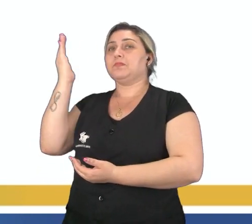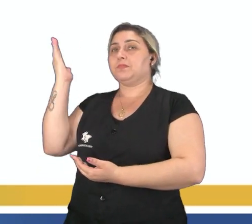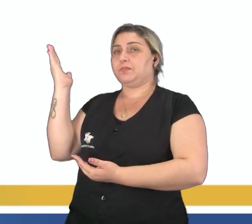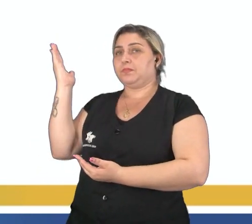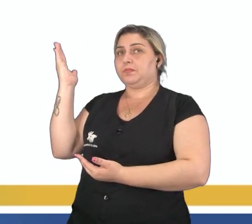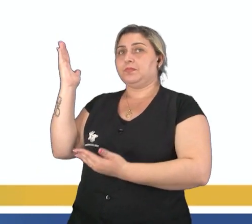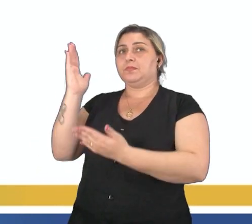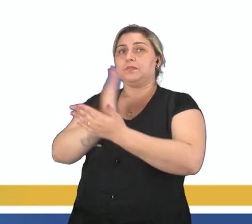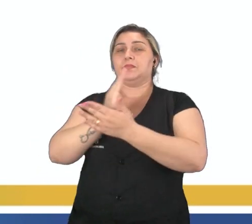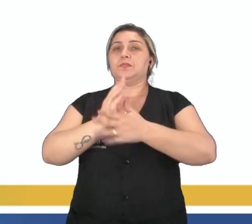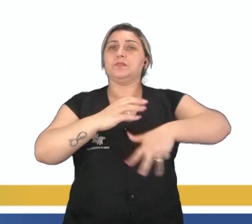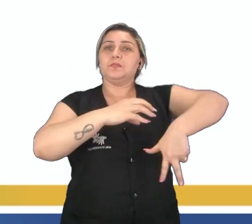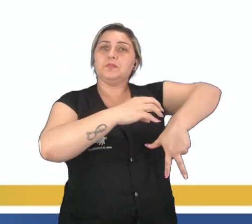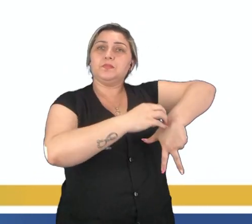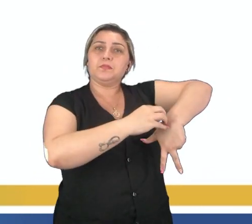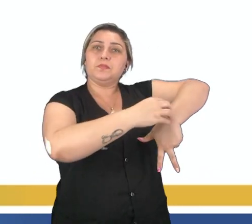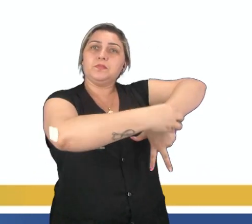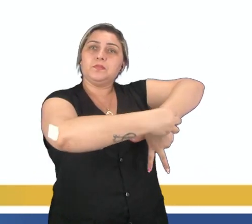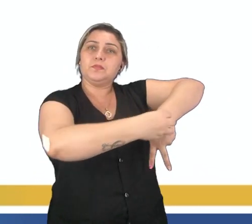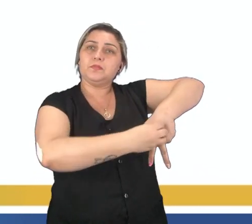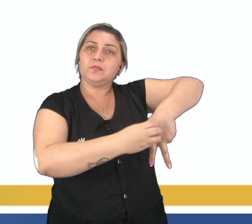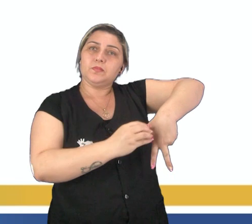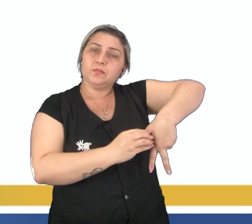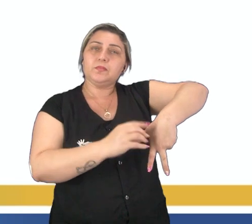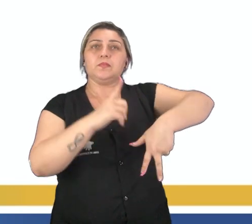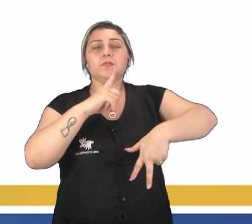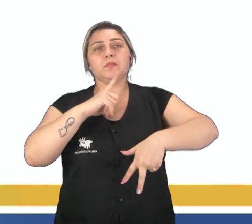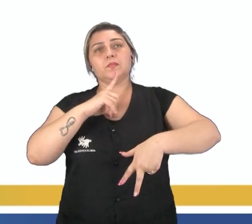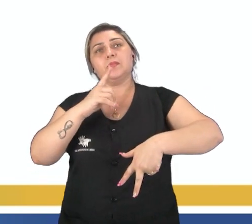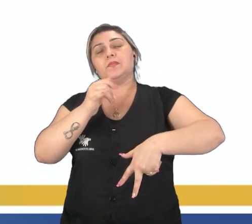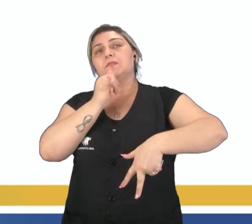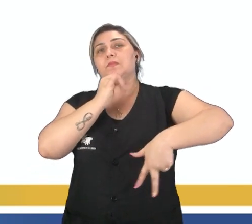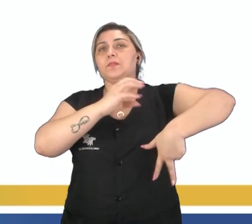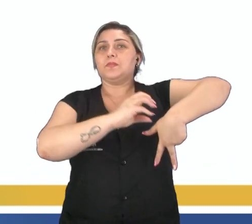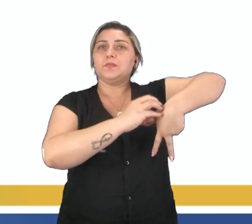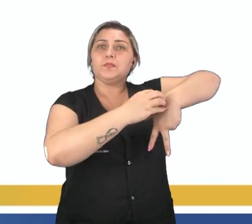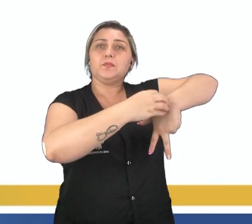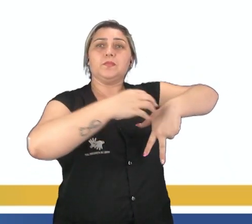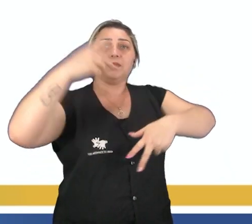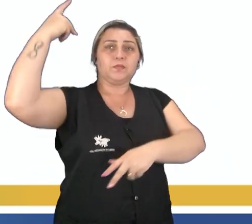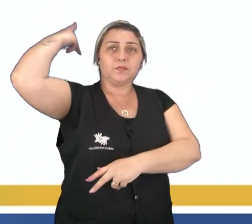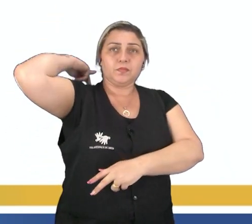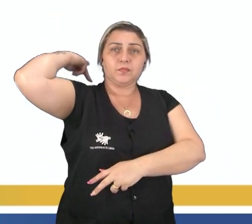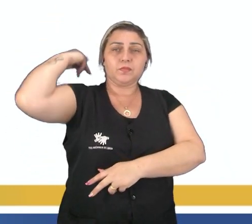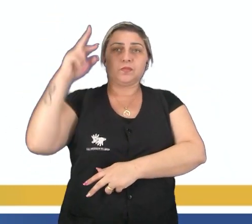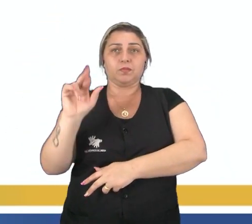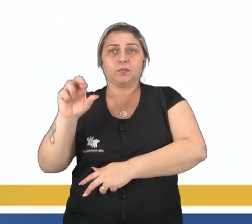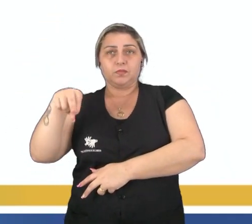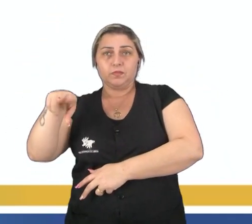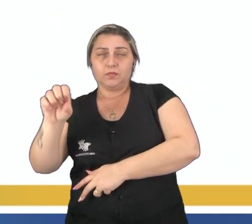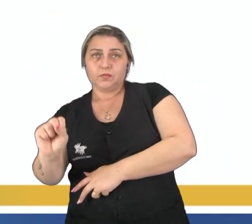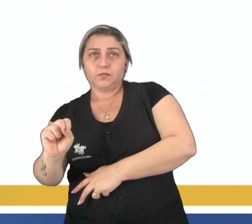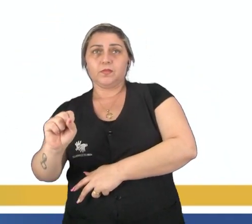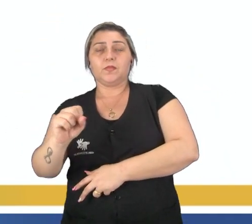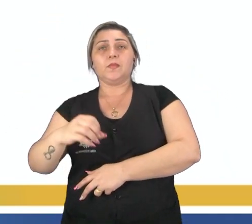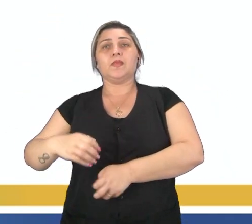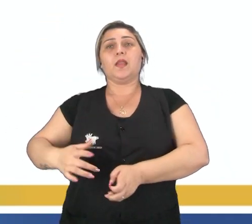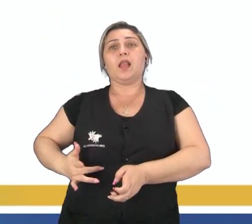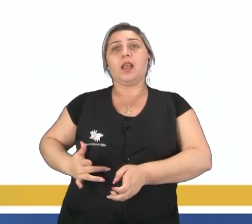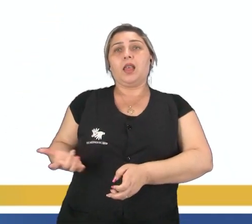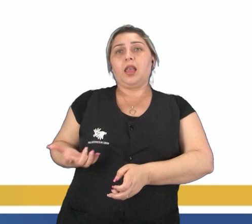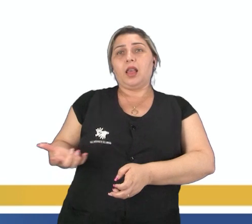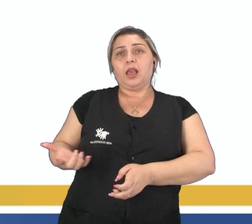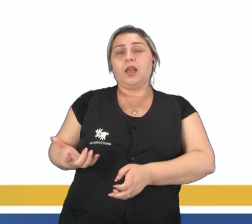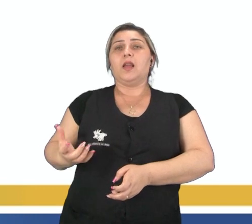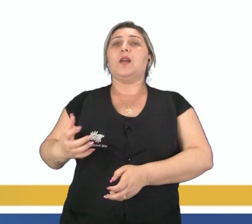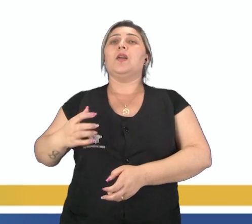alguns órgãos e de alguns sistemas. A gente tem aí o exemplo de órgãos, né? Tem aí os pulmões, rins, temos aí o fígado,